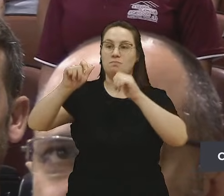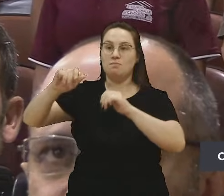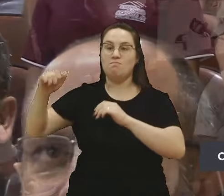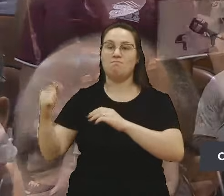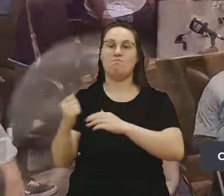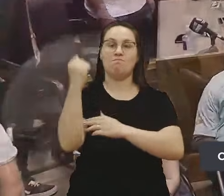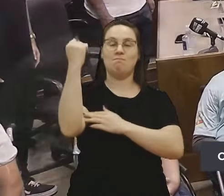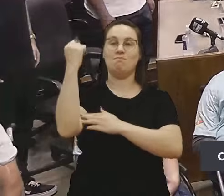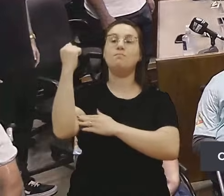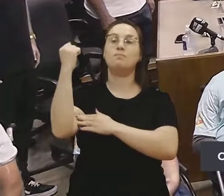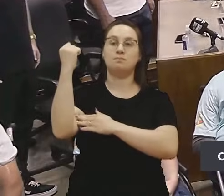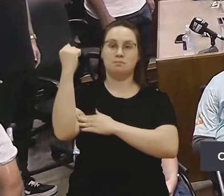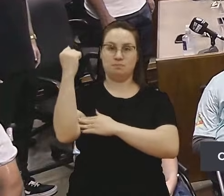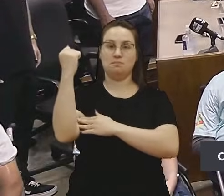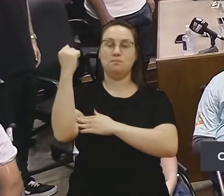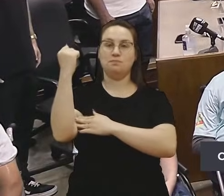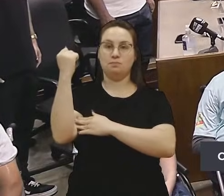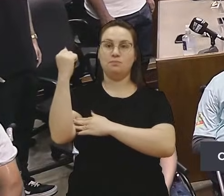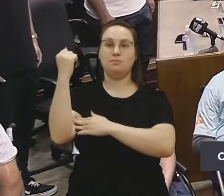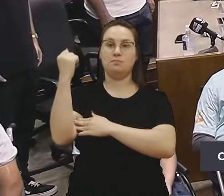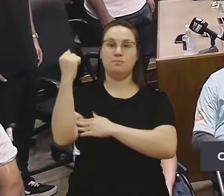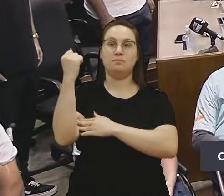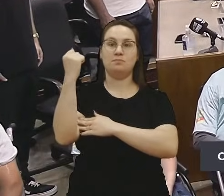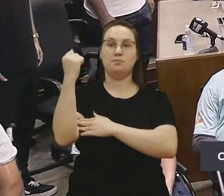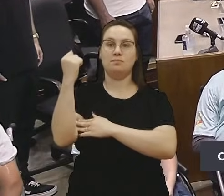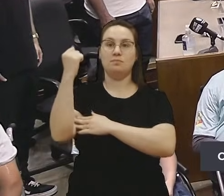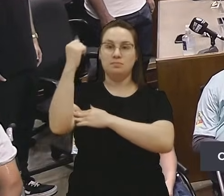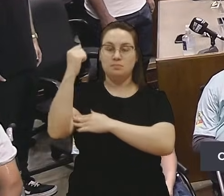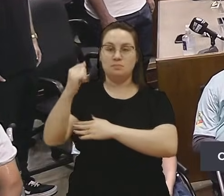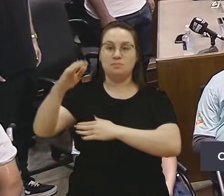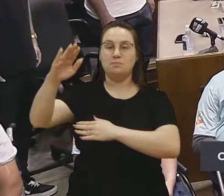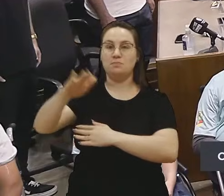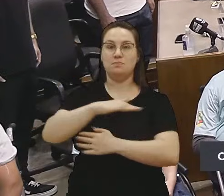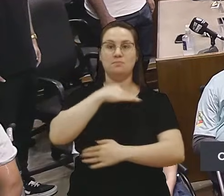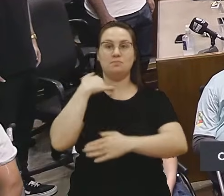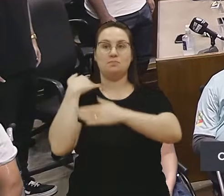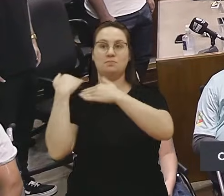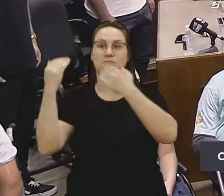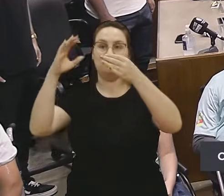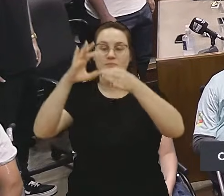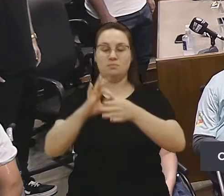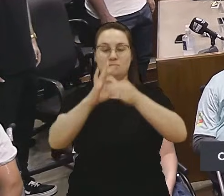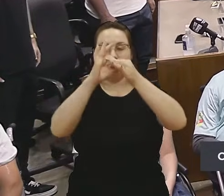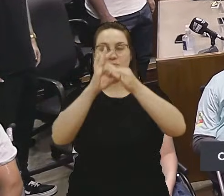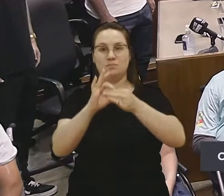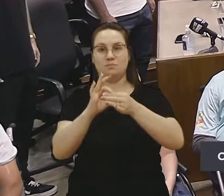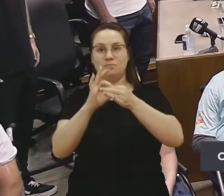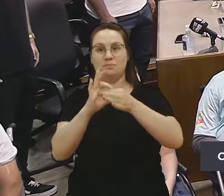conseguimos conquistar com braço forte. Em teu seio